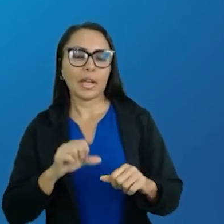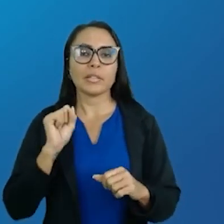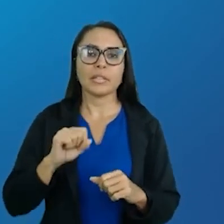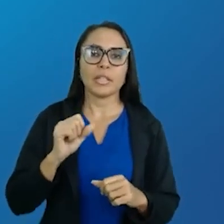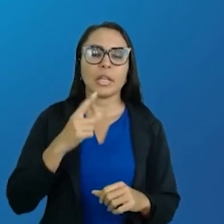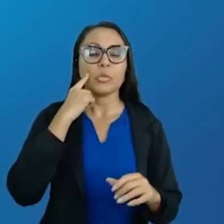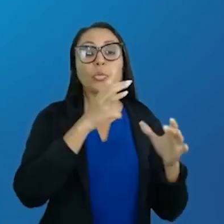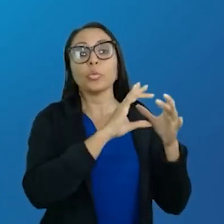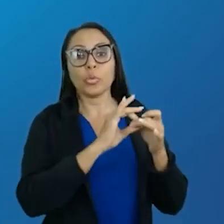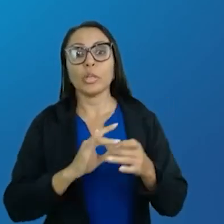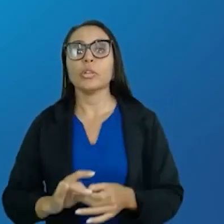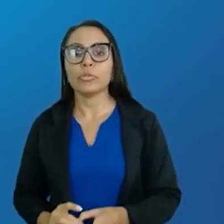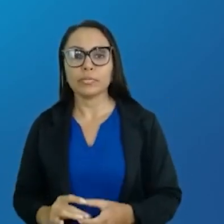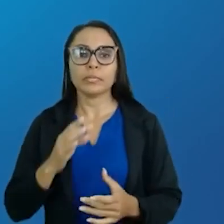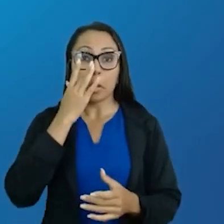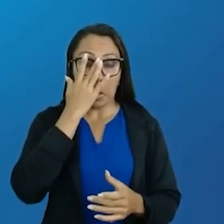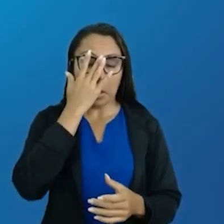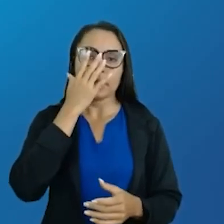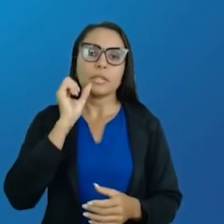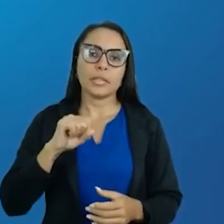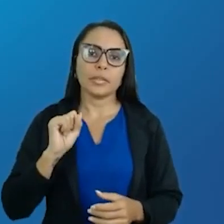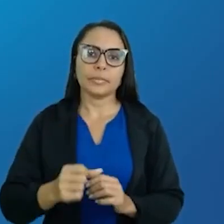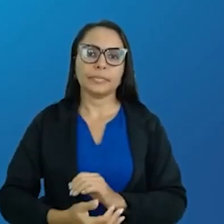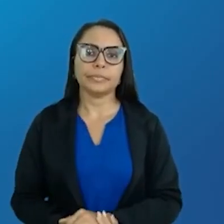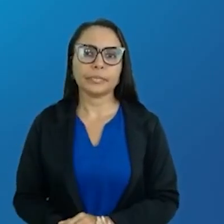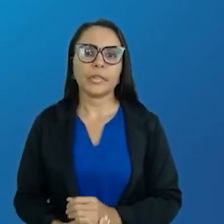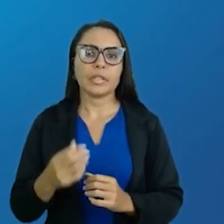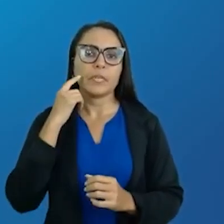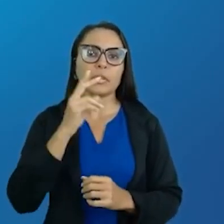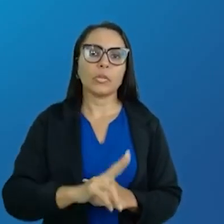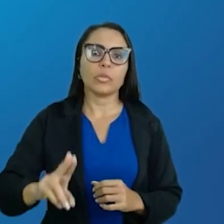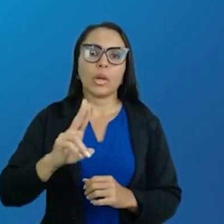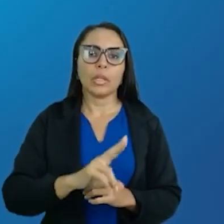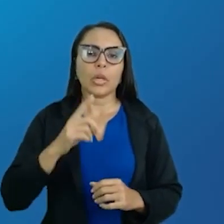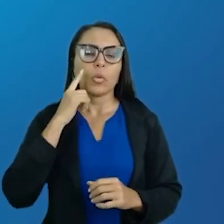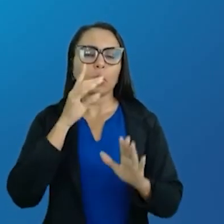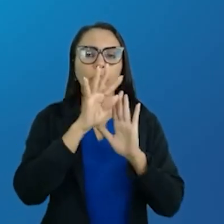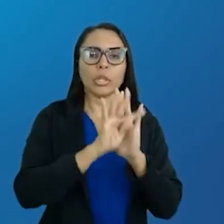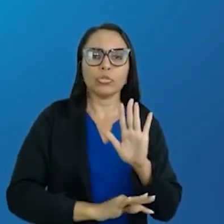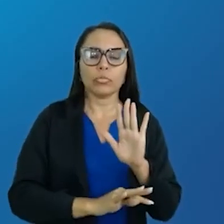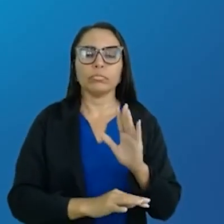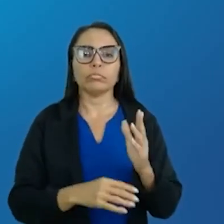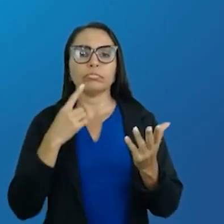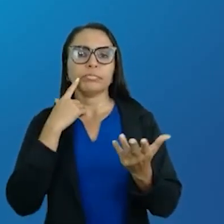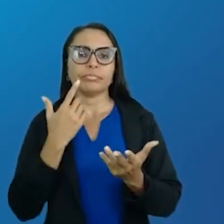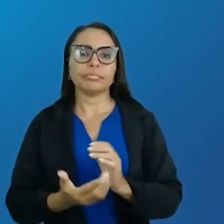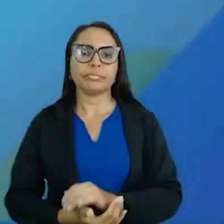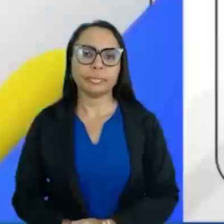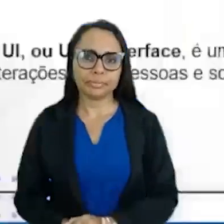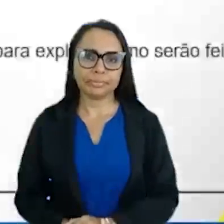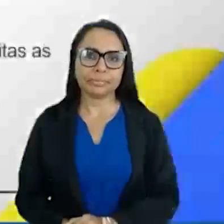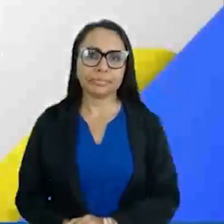dentro do contexto com o conteúdo, ou o conteúdo pensando no usuário e qual contexto vai se inserir. Essa